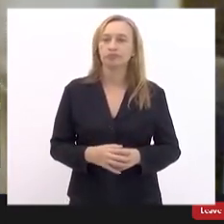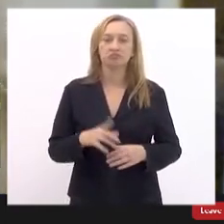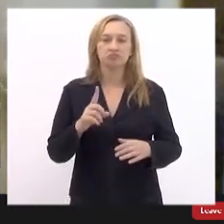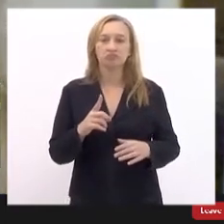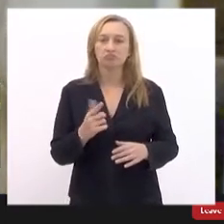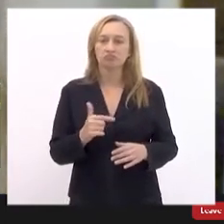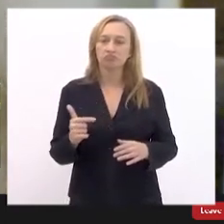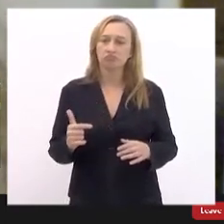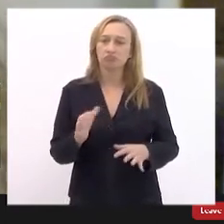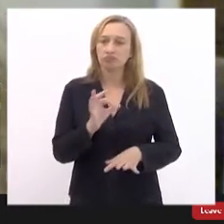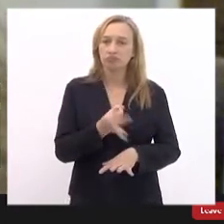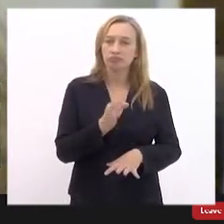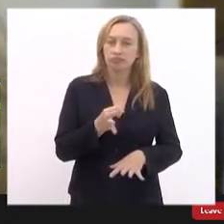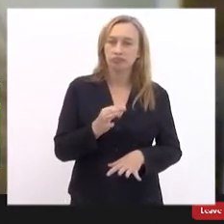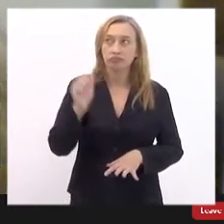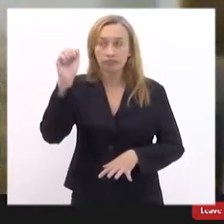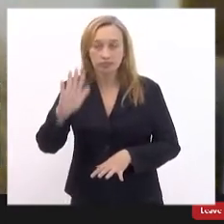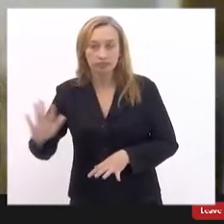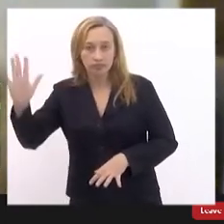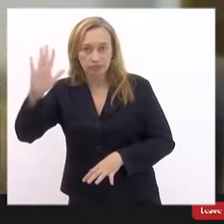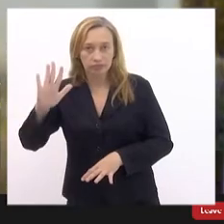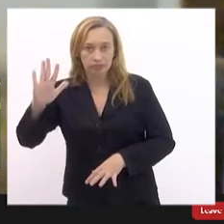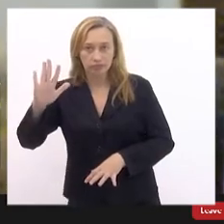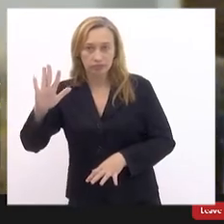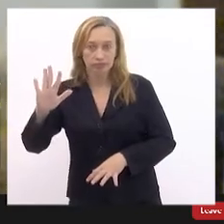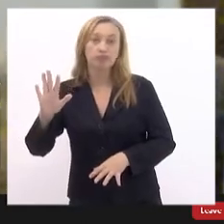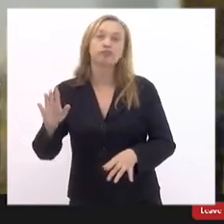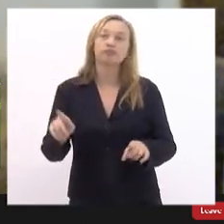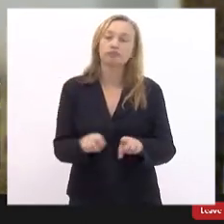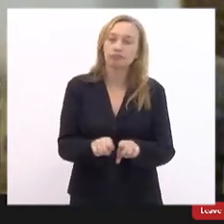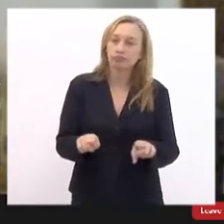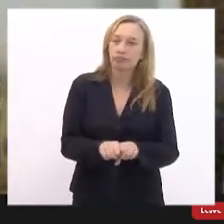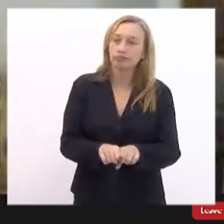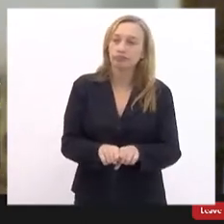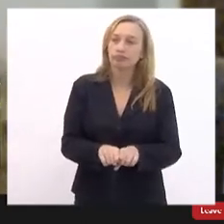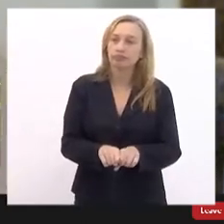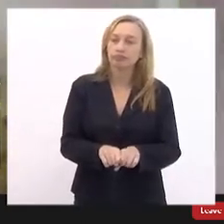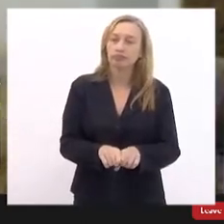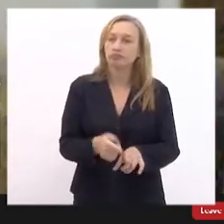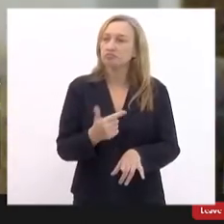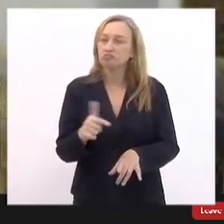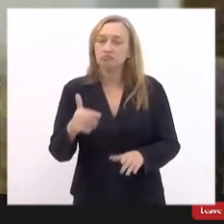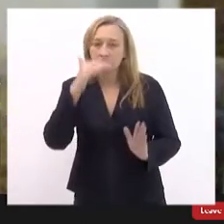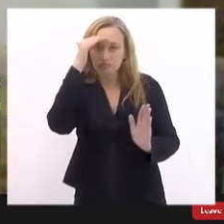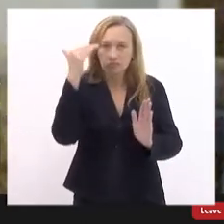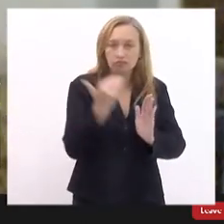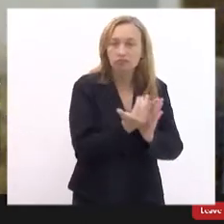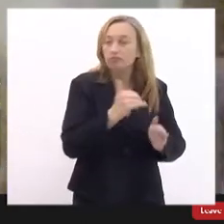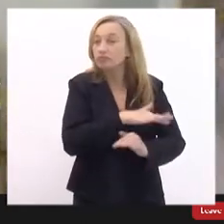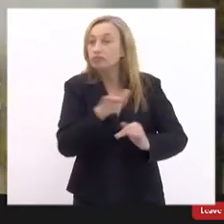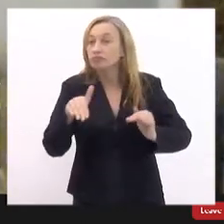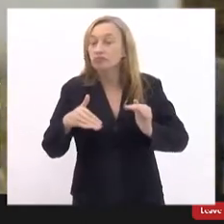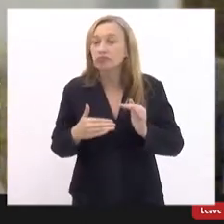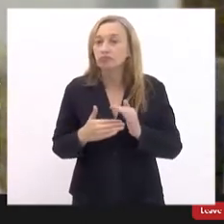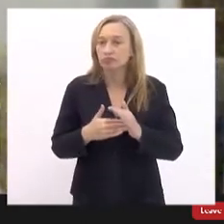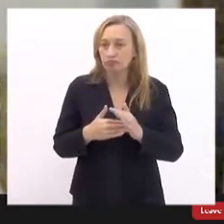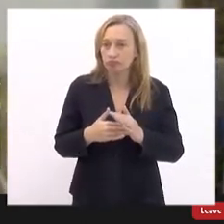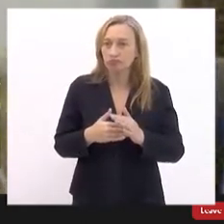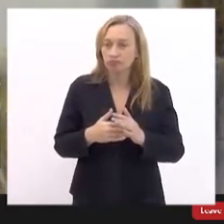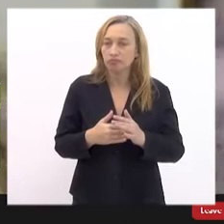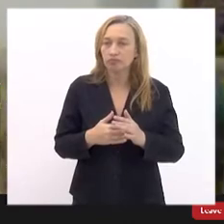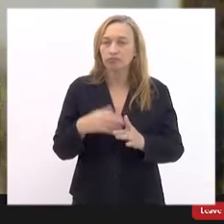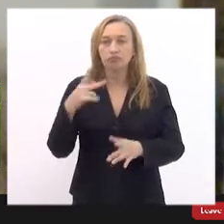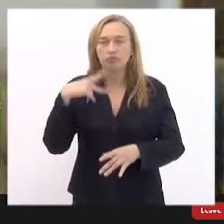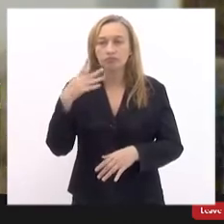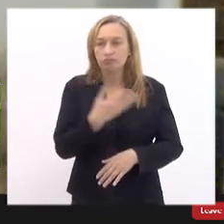legal nacional, não temos marcos legais ainda que cubra todo o aspecto de uma política